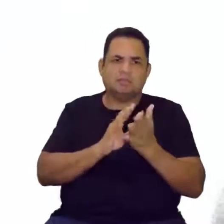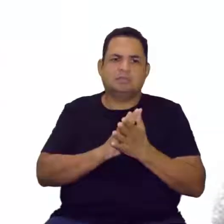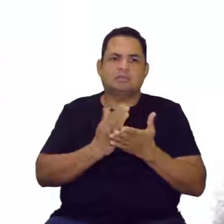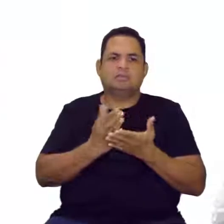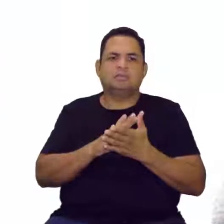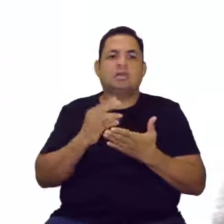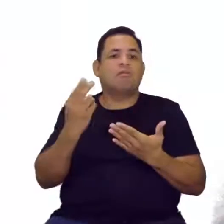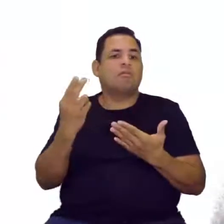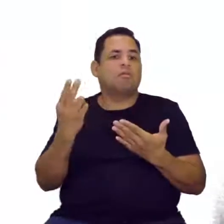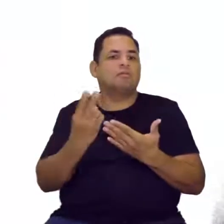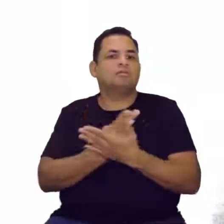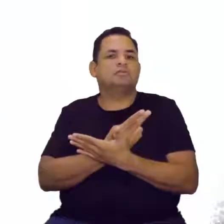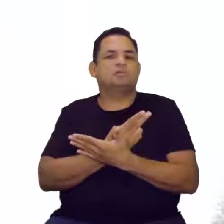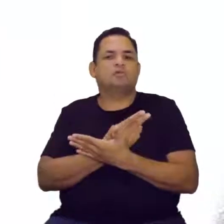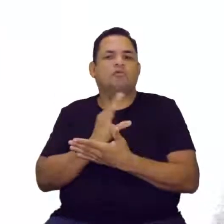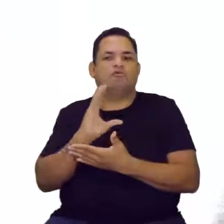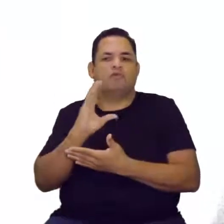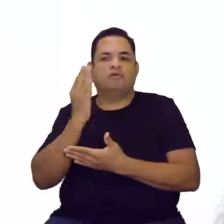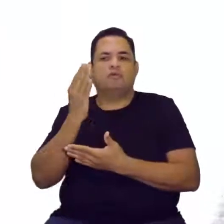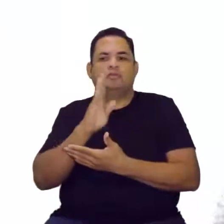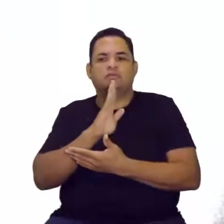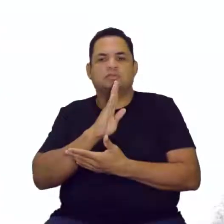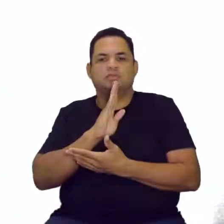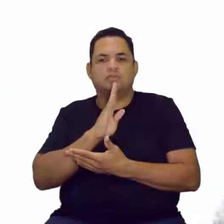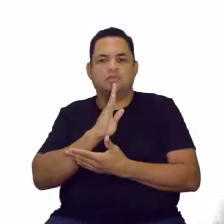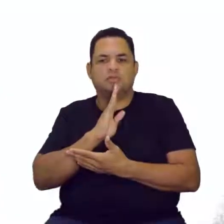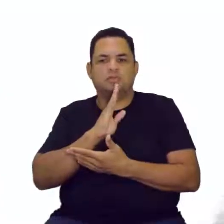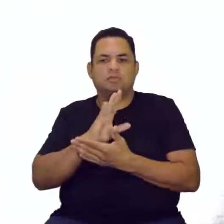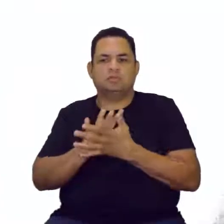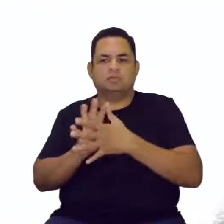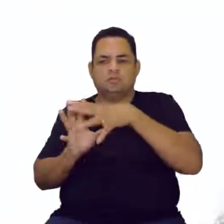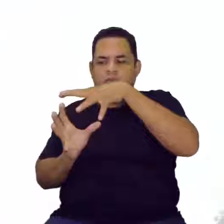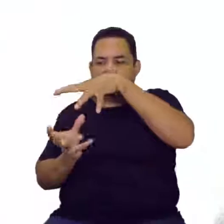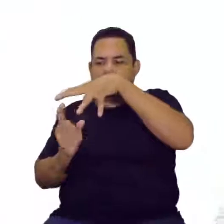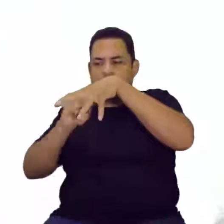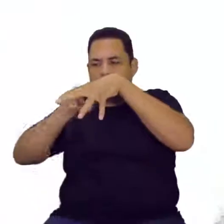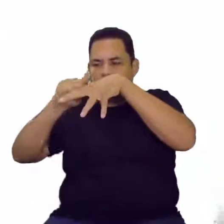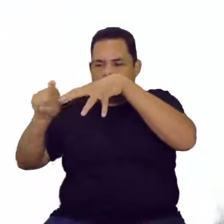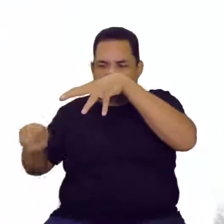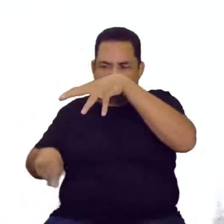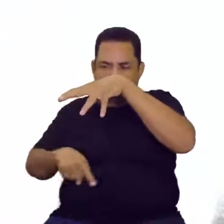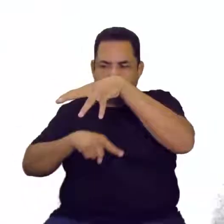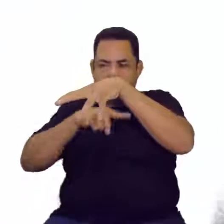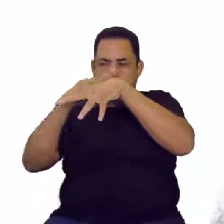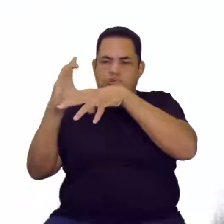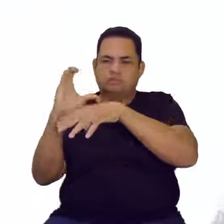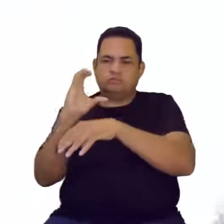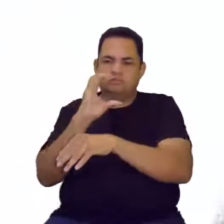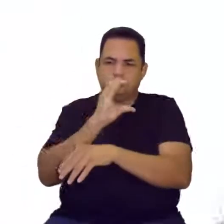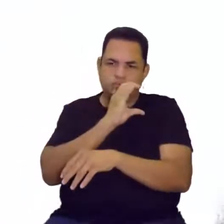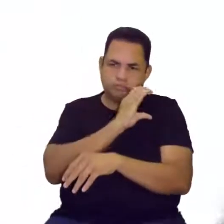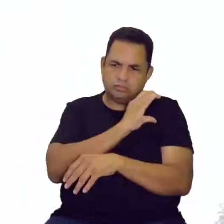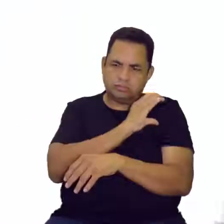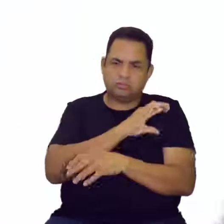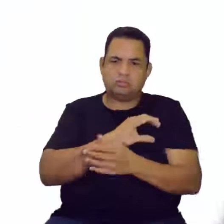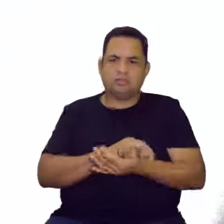tem ocasionado o fenômeno conhecido como aquecimento